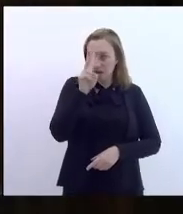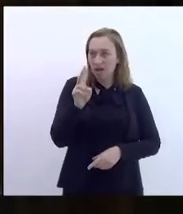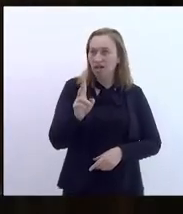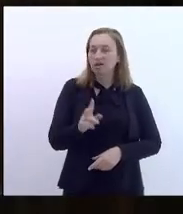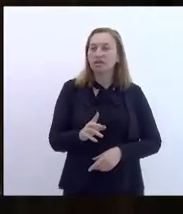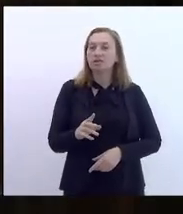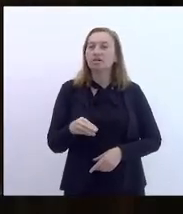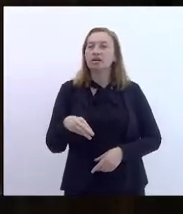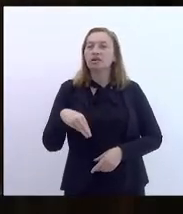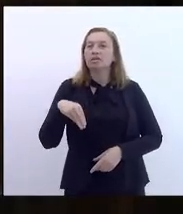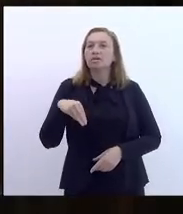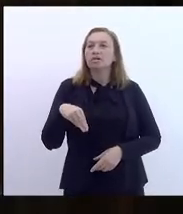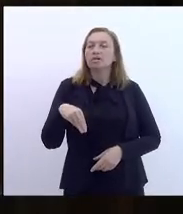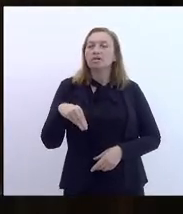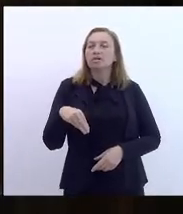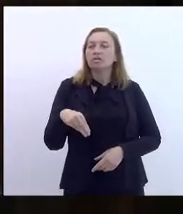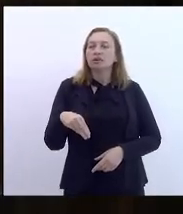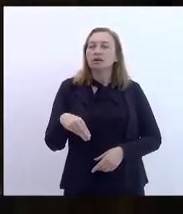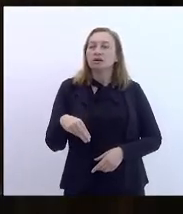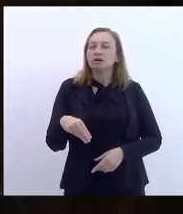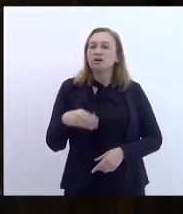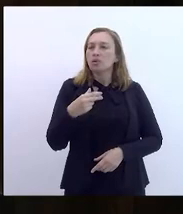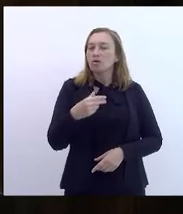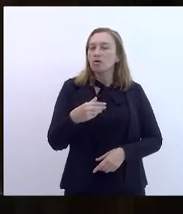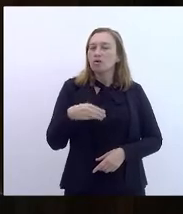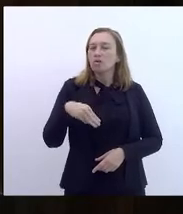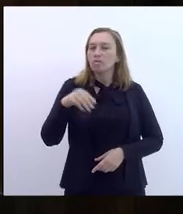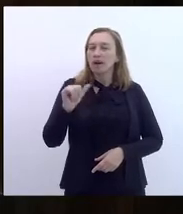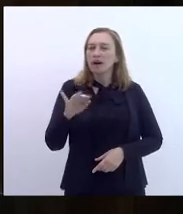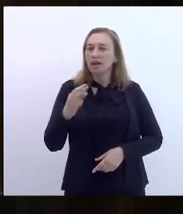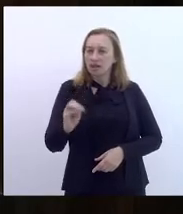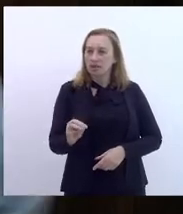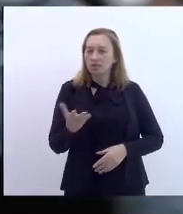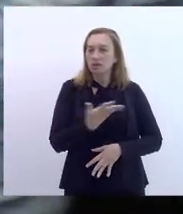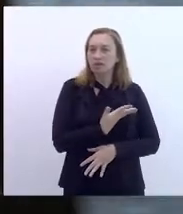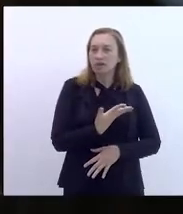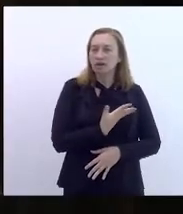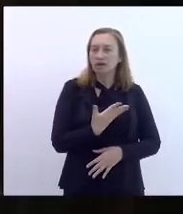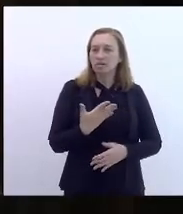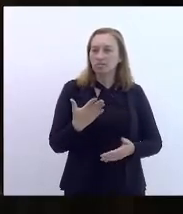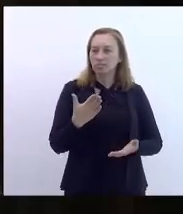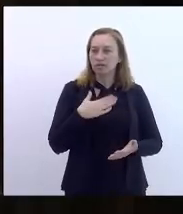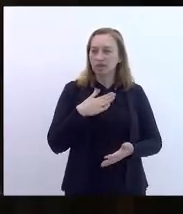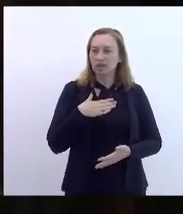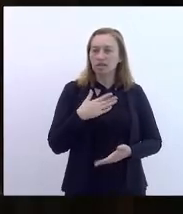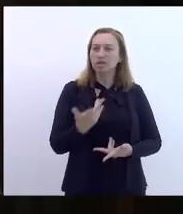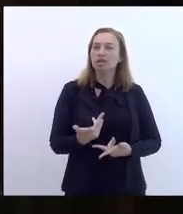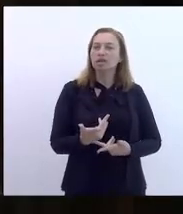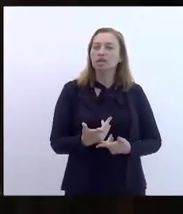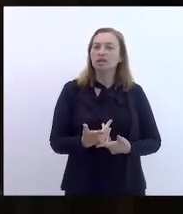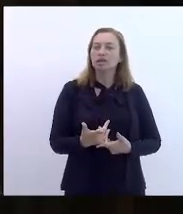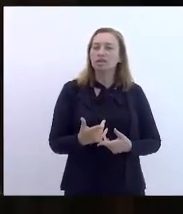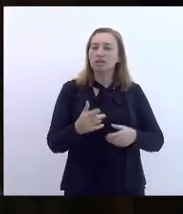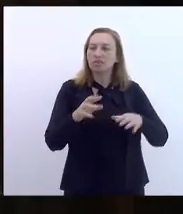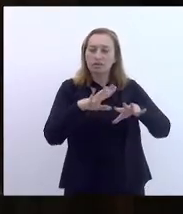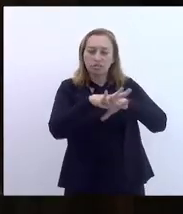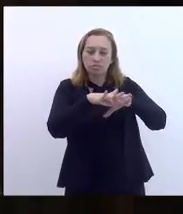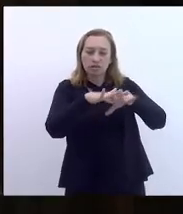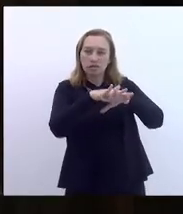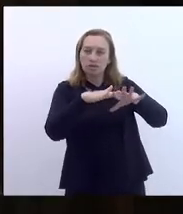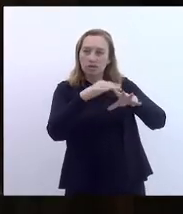marido de uma de uma amiga minha da Vila Kennedy que tava consertando o telhado e tomou um tiro de uma